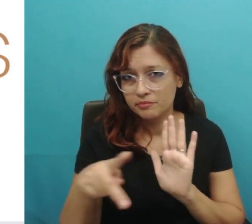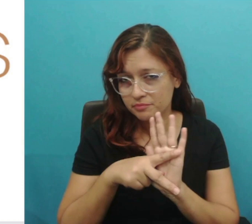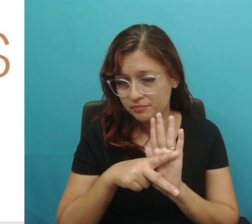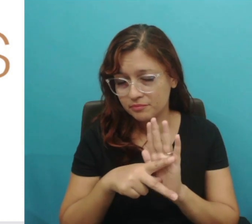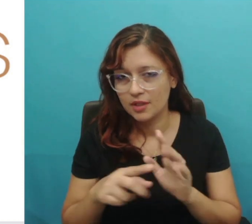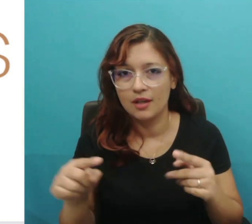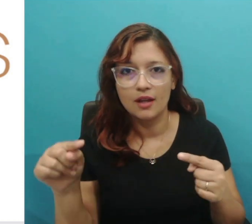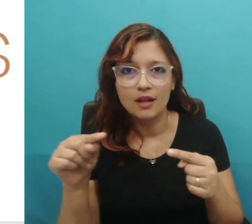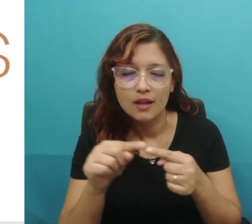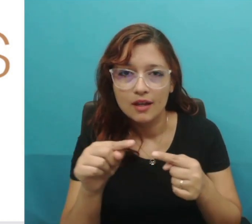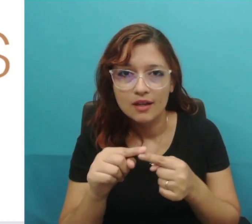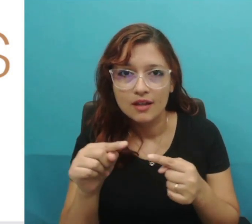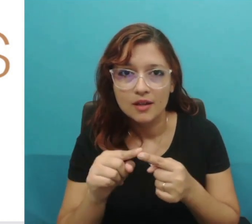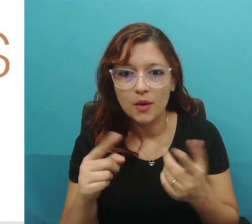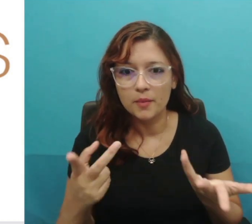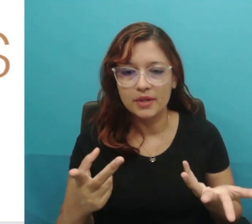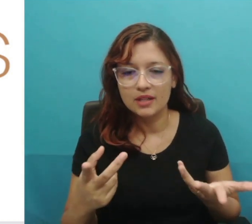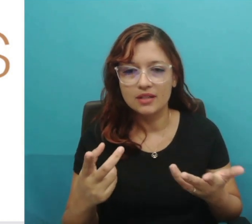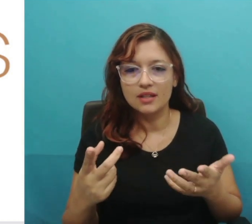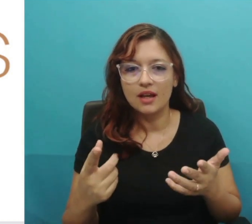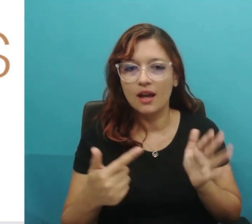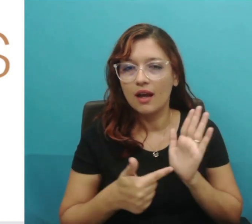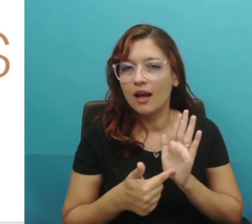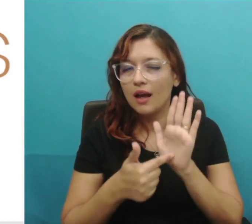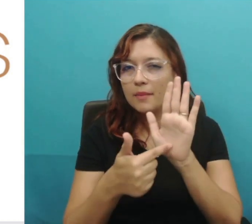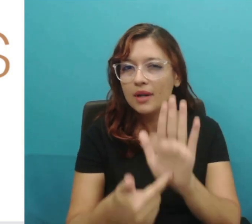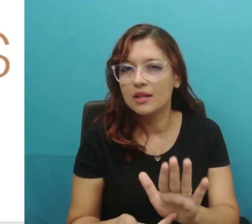Então, os pronomes possessivos,